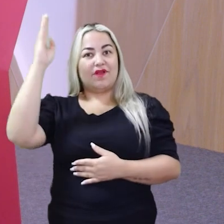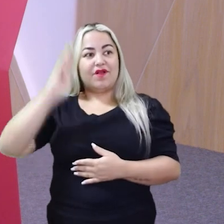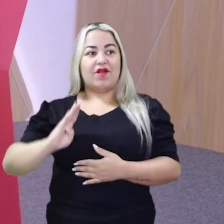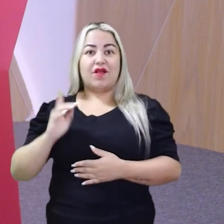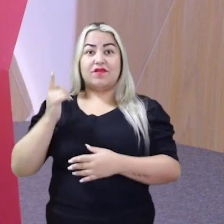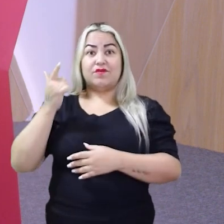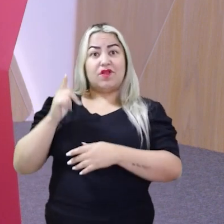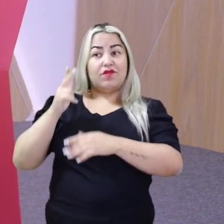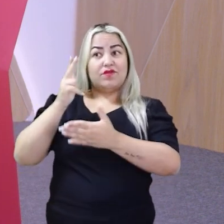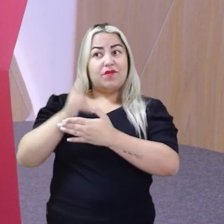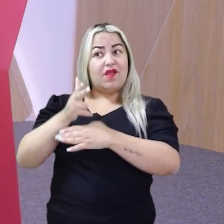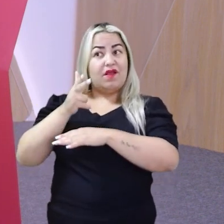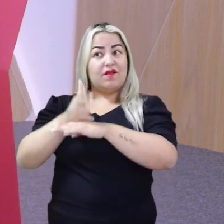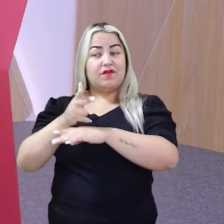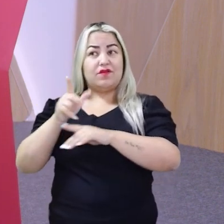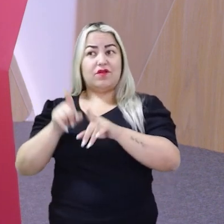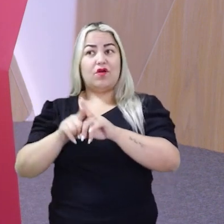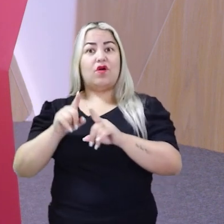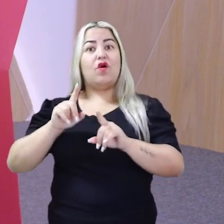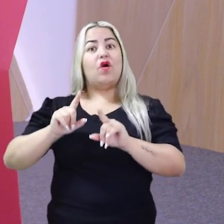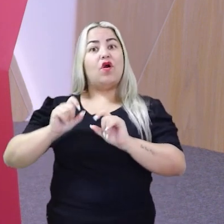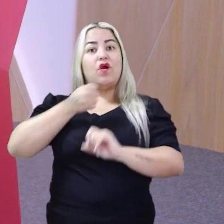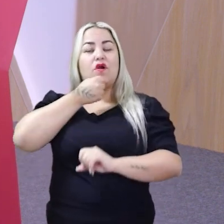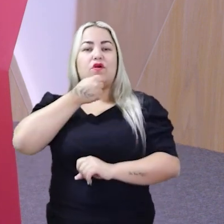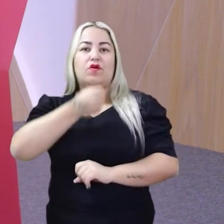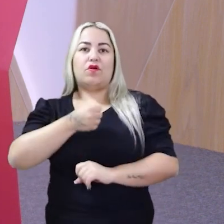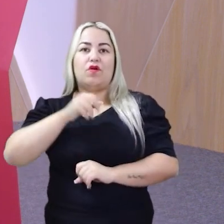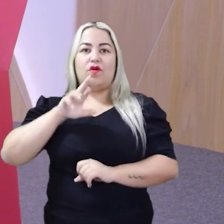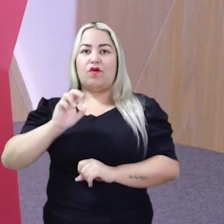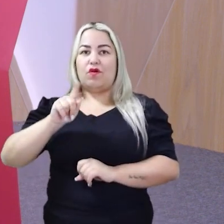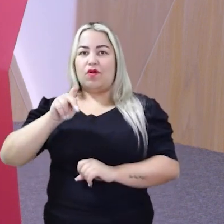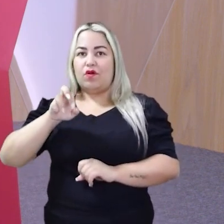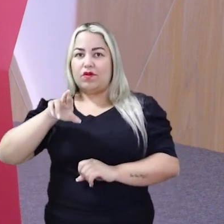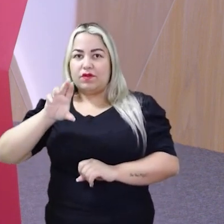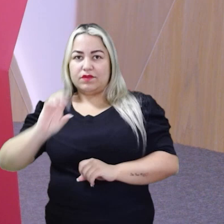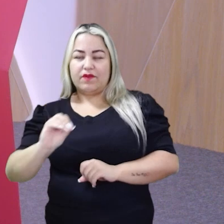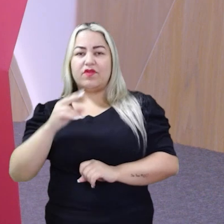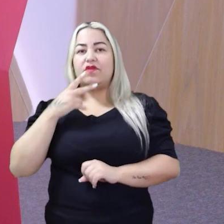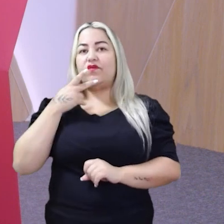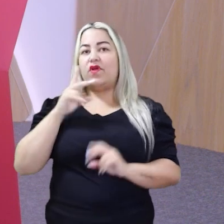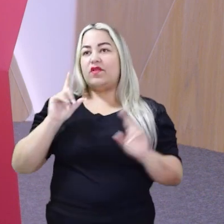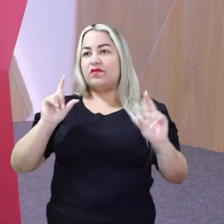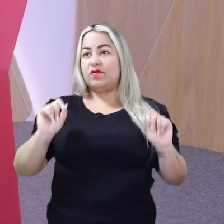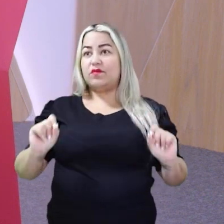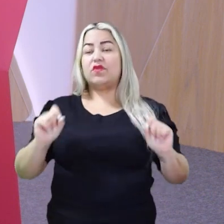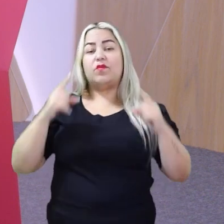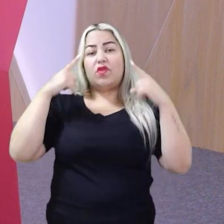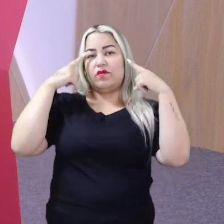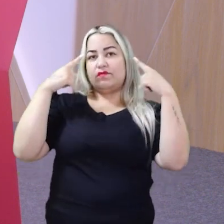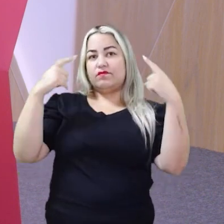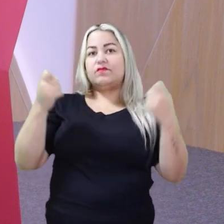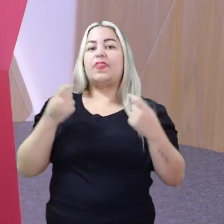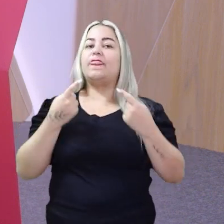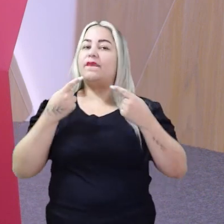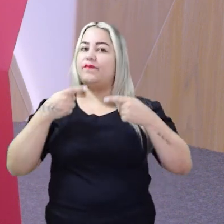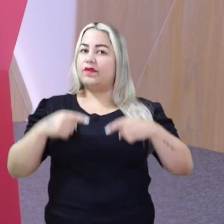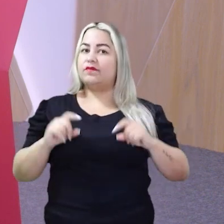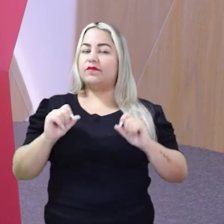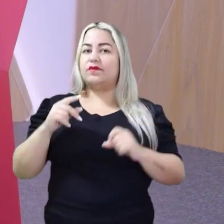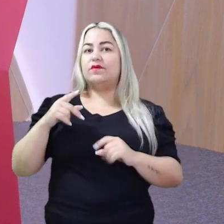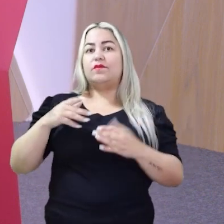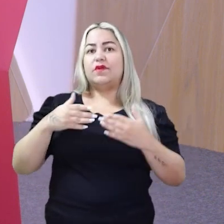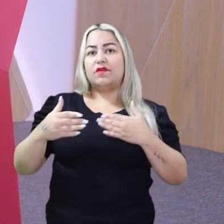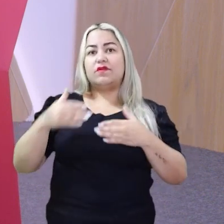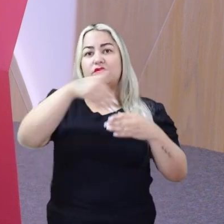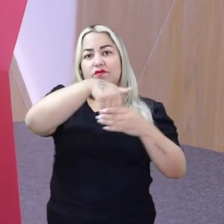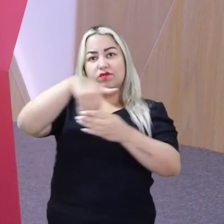a reapresentação da entrevista com o senador Rogério Carvalho, do PT de Sergipe, que fala sobre os casos de violência